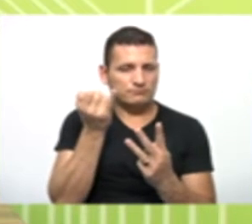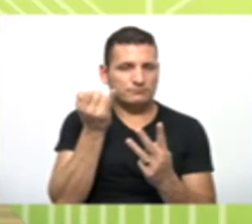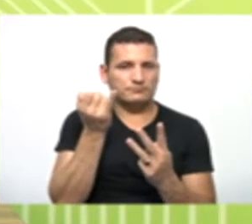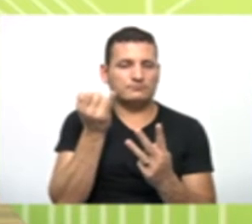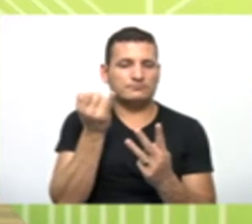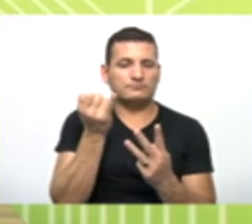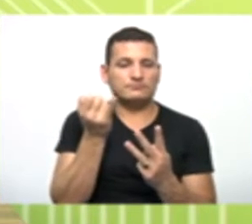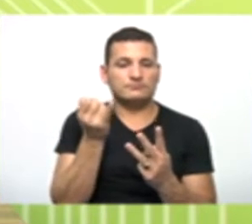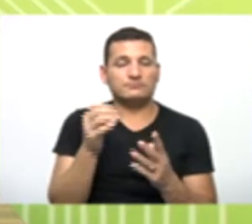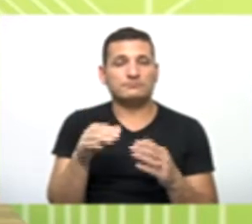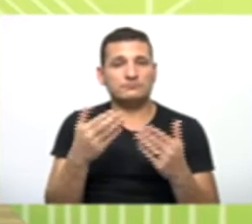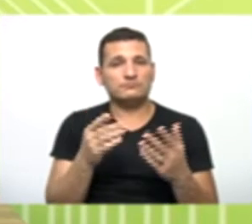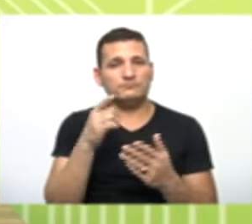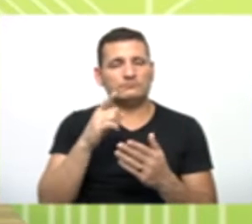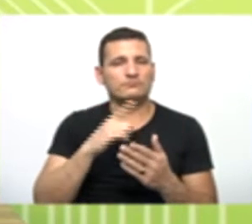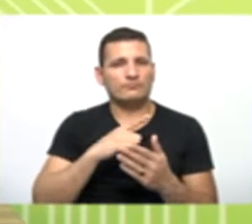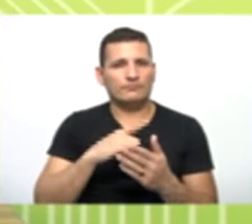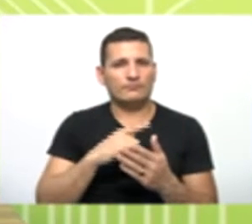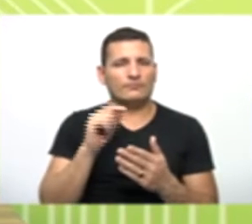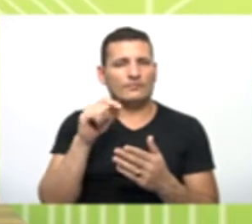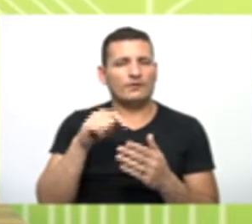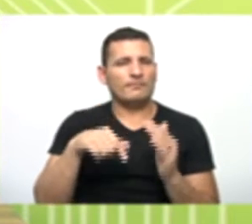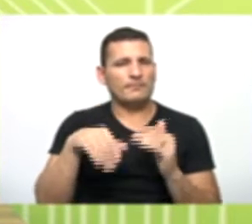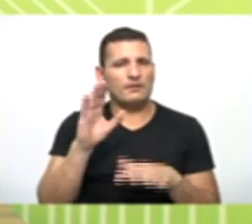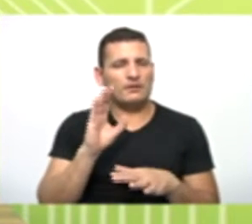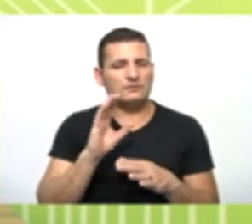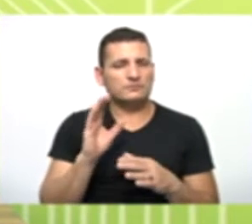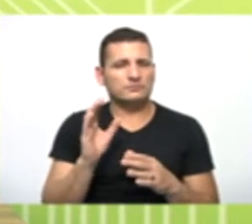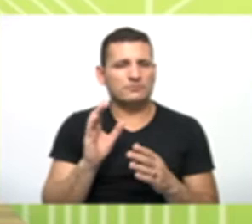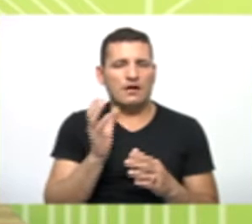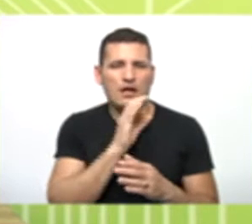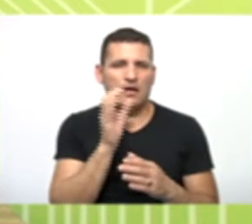Então, rendimento aqui é muito mais rápido, então o